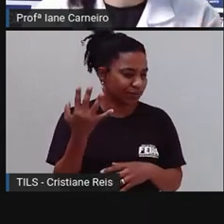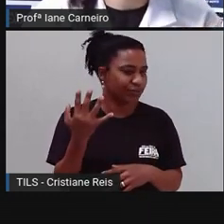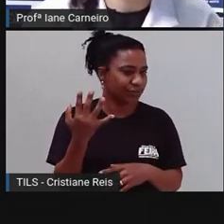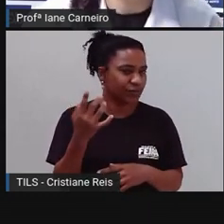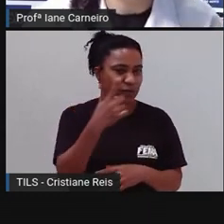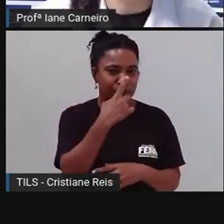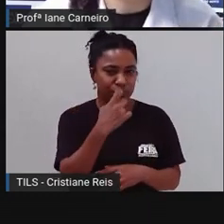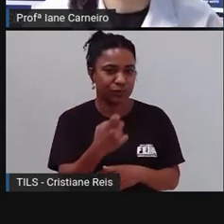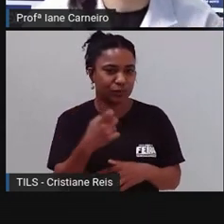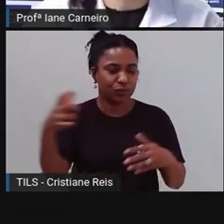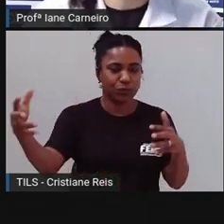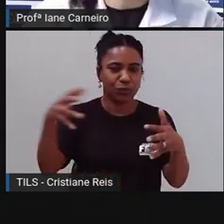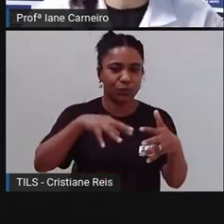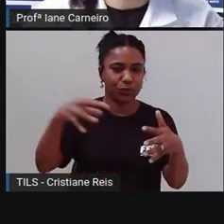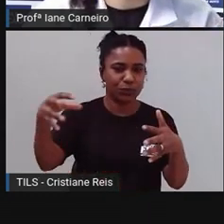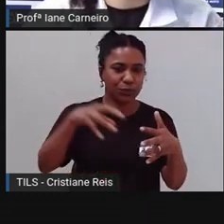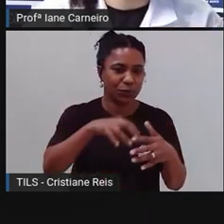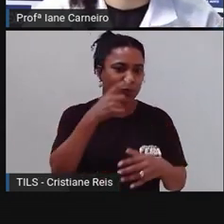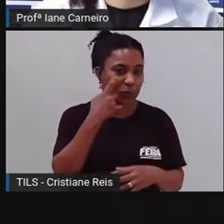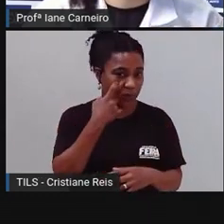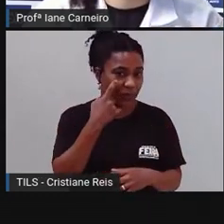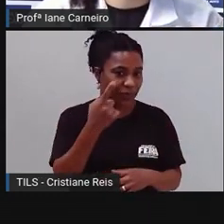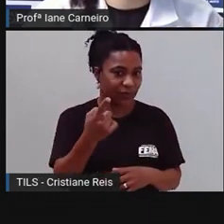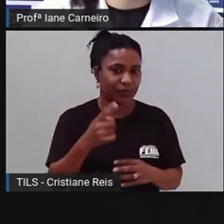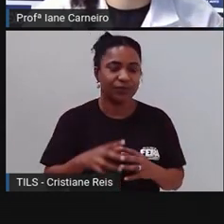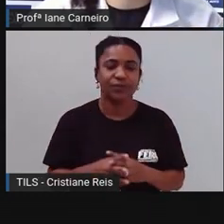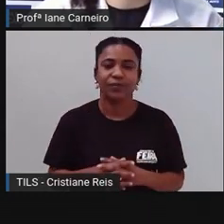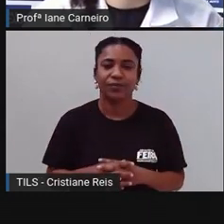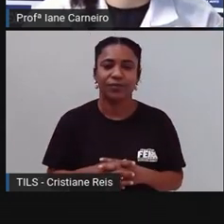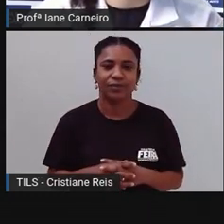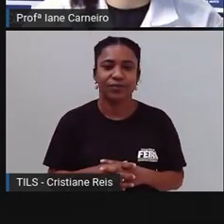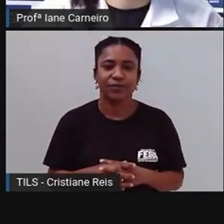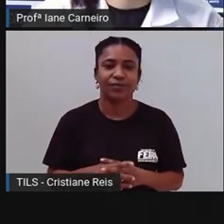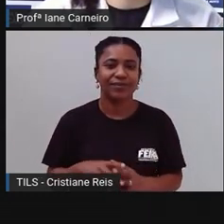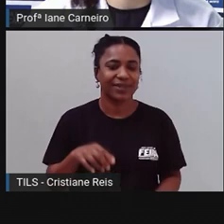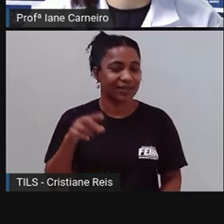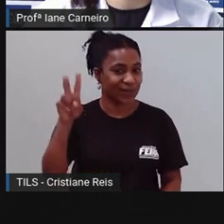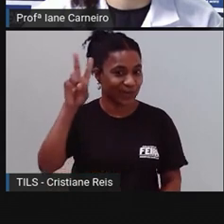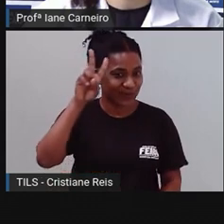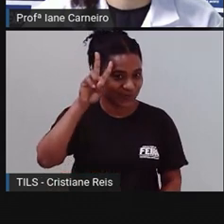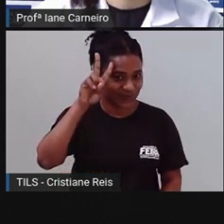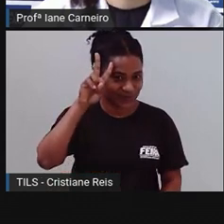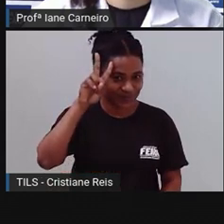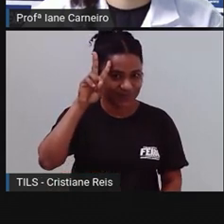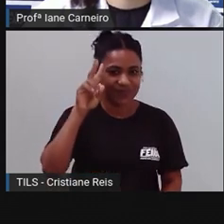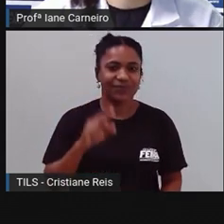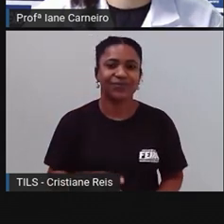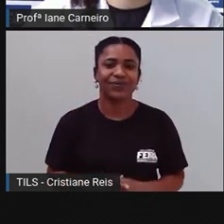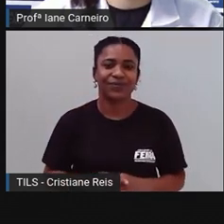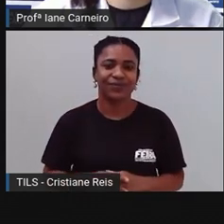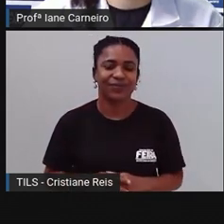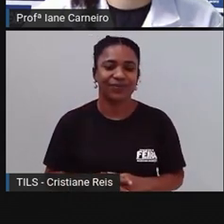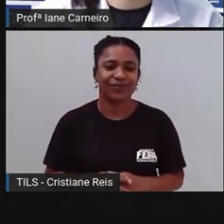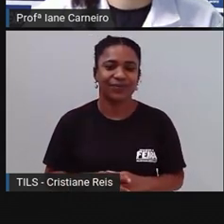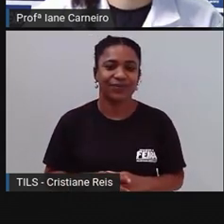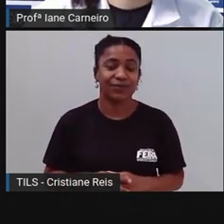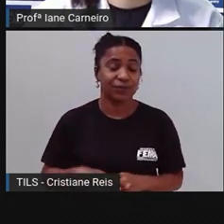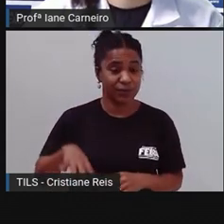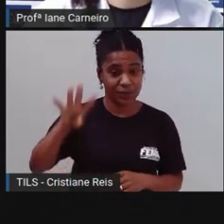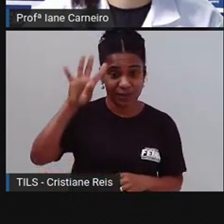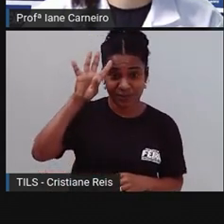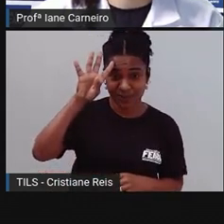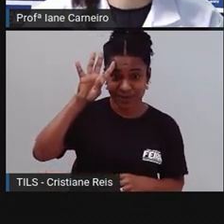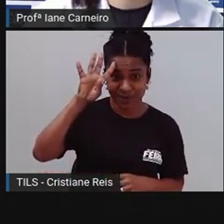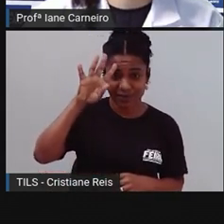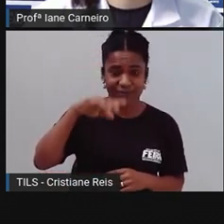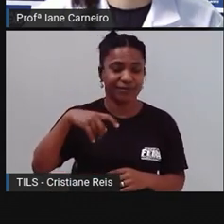a coleta de lixo passou por lá. Vamos ver? Então, vou botar um carrinho aqui na segunda, ó. Um na quarta